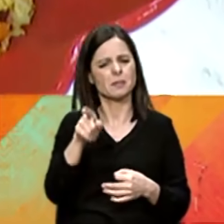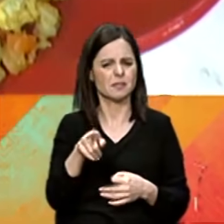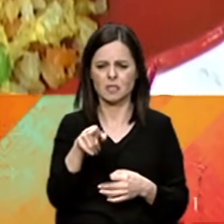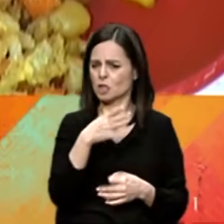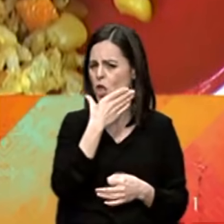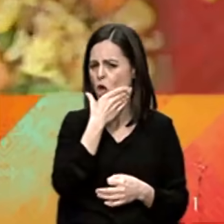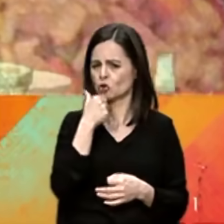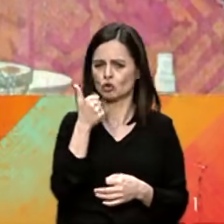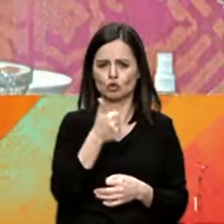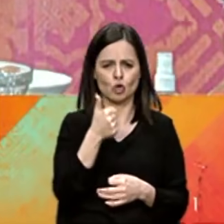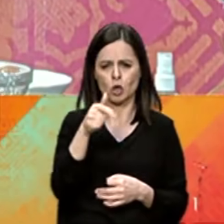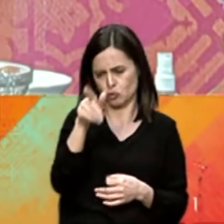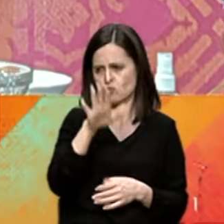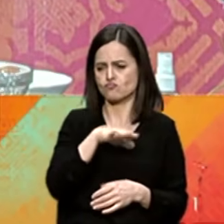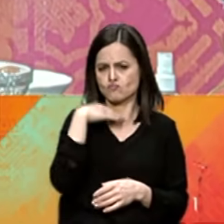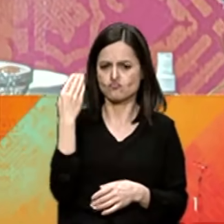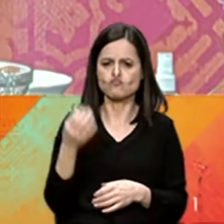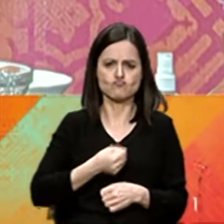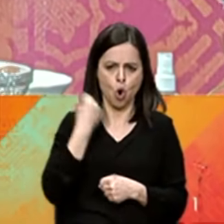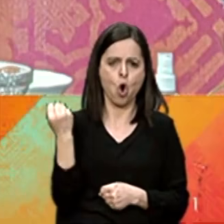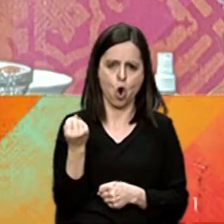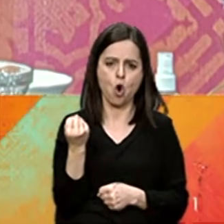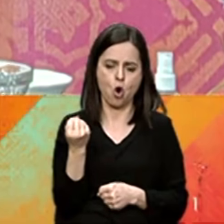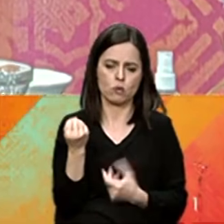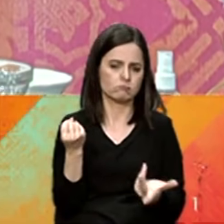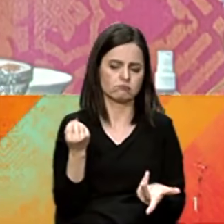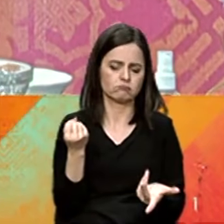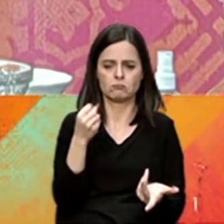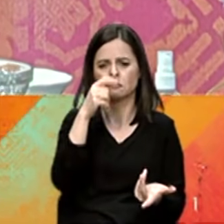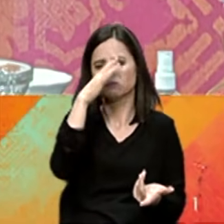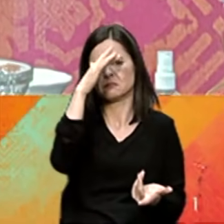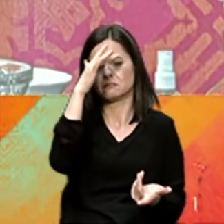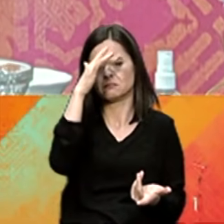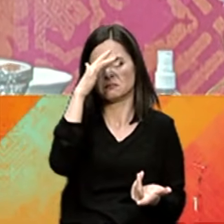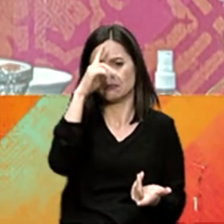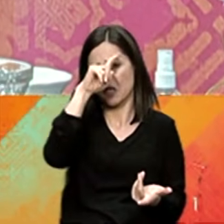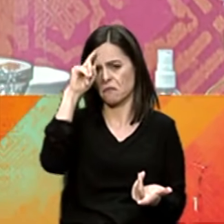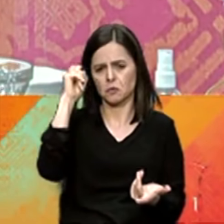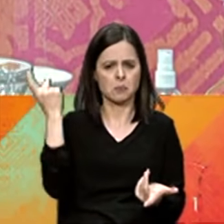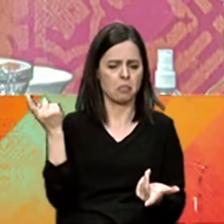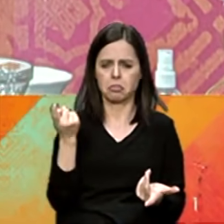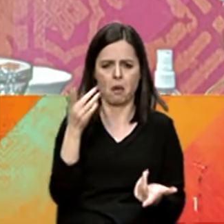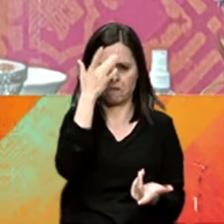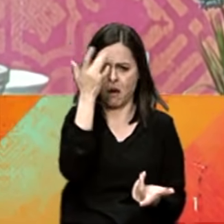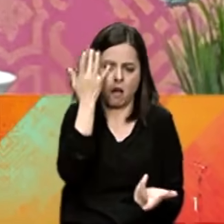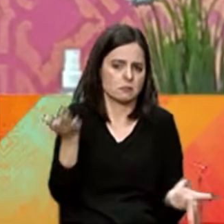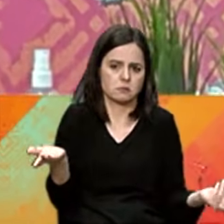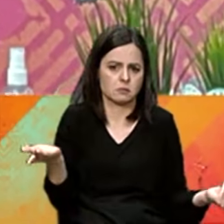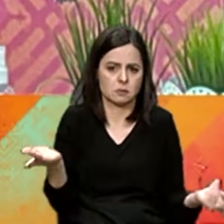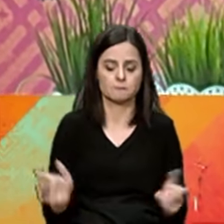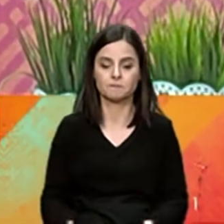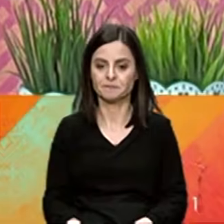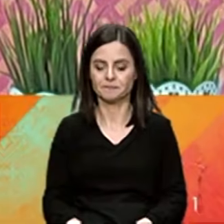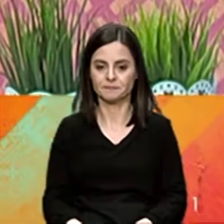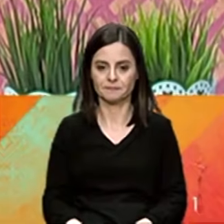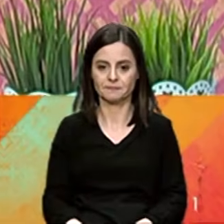certeza absoluta. Acho que sim, acho que não. Farias. Grau de dificuldade, de 0 a 10. É fácil. Cinco. É fácil. Eu acho que...